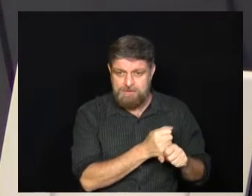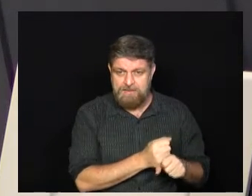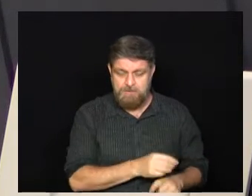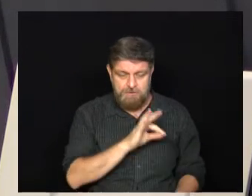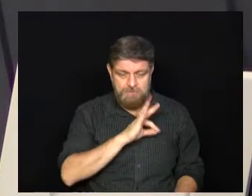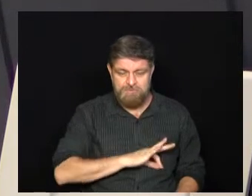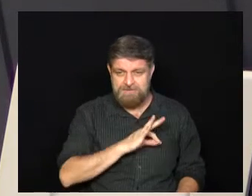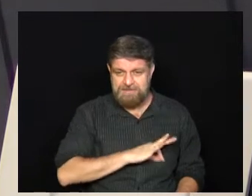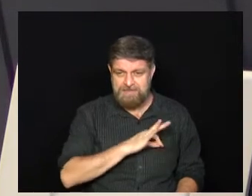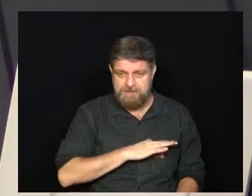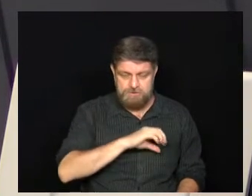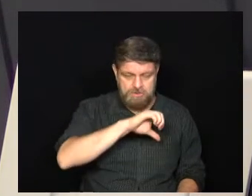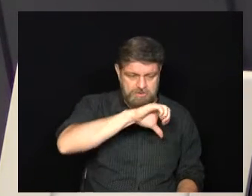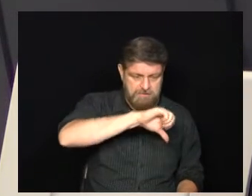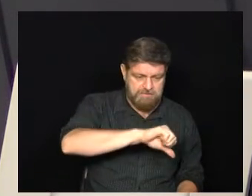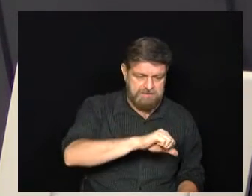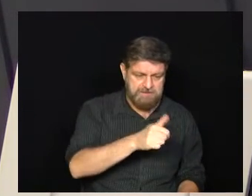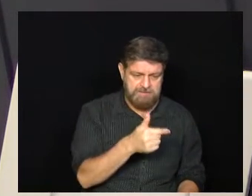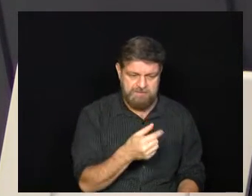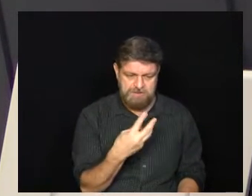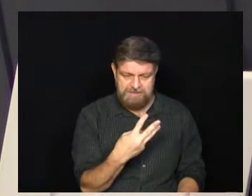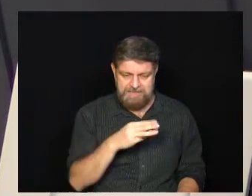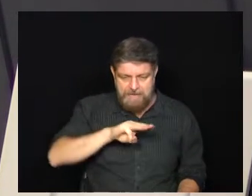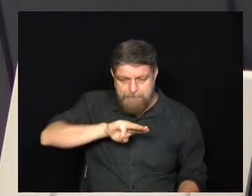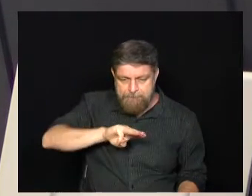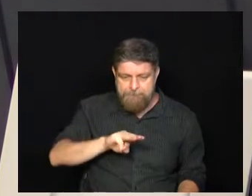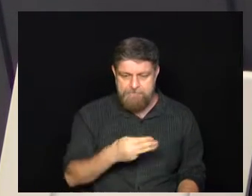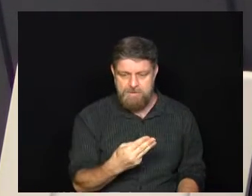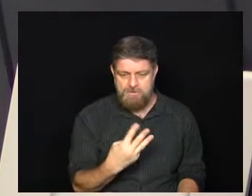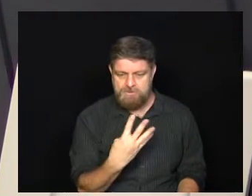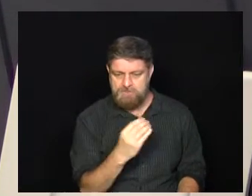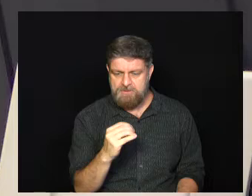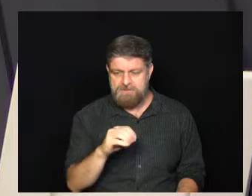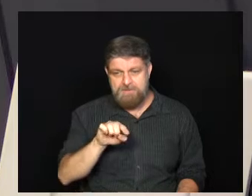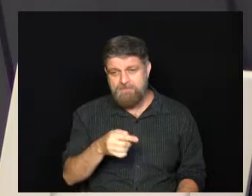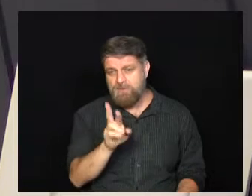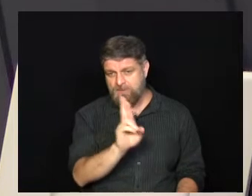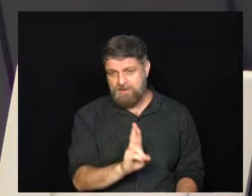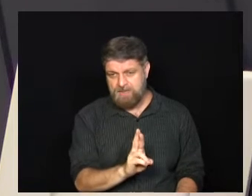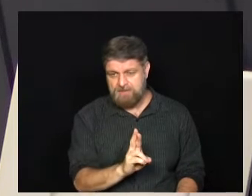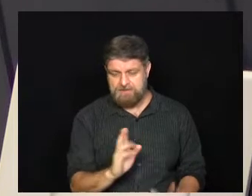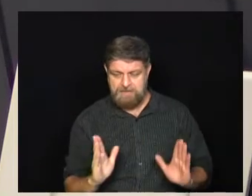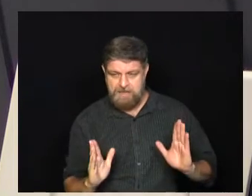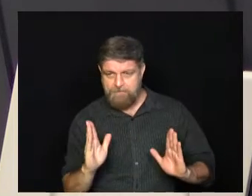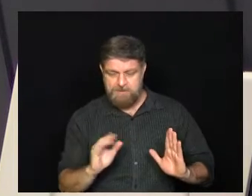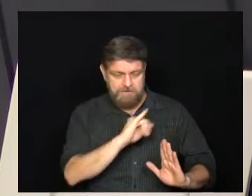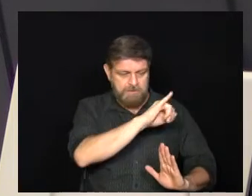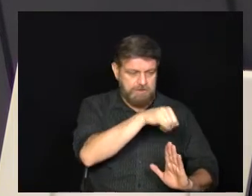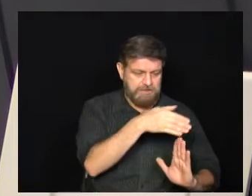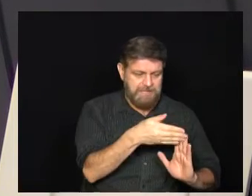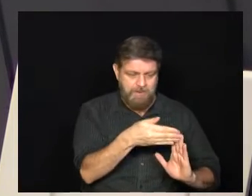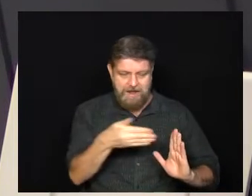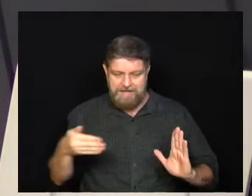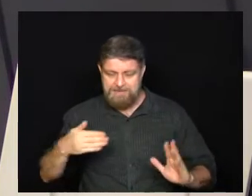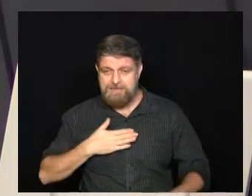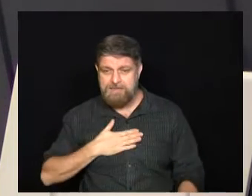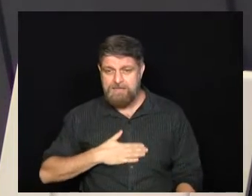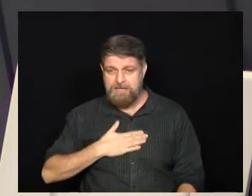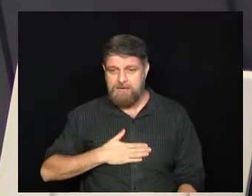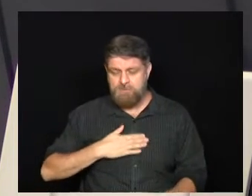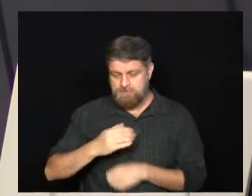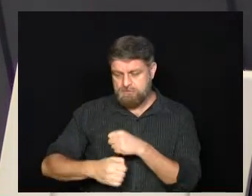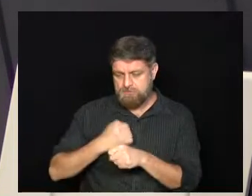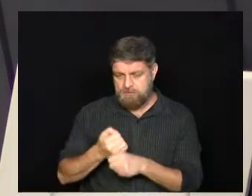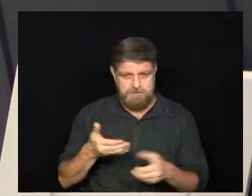pessoal, que foi de 923 milhões e 400 mil no período aí de janeiro a agosto desse ano, e